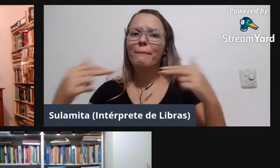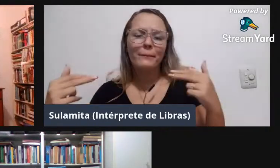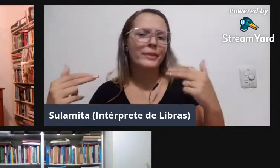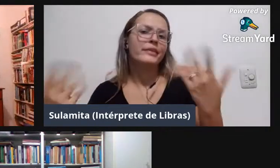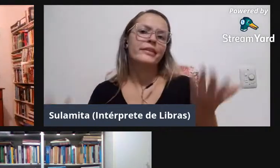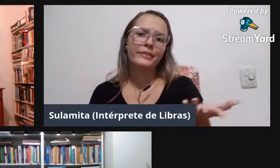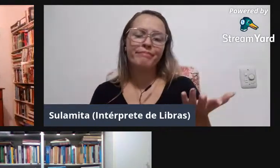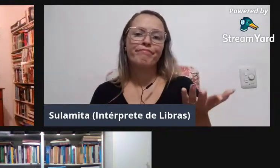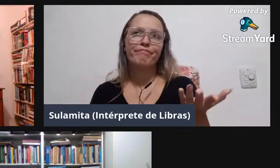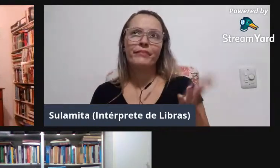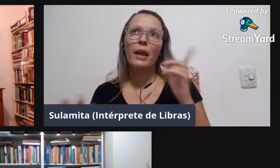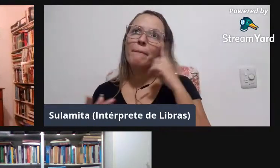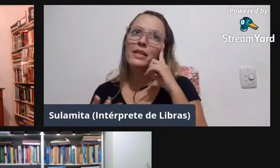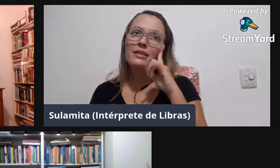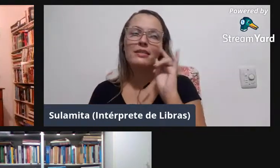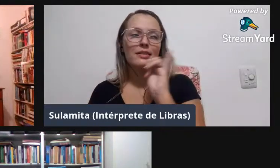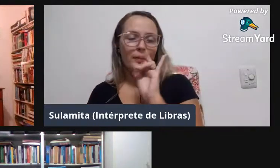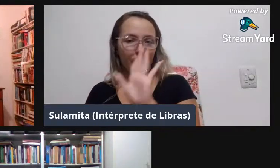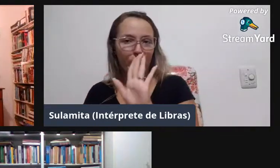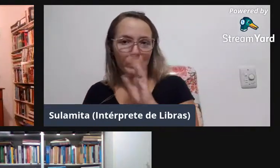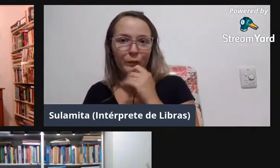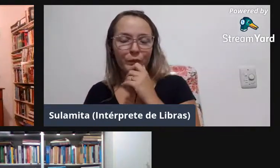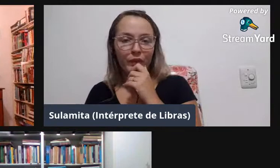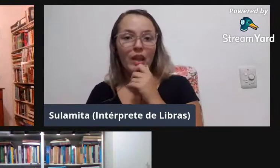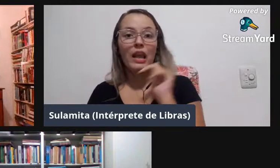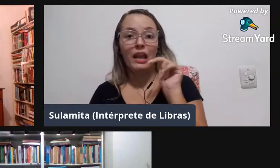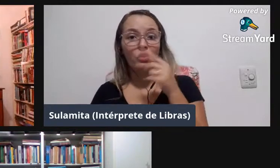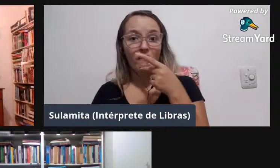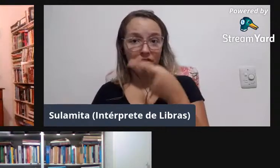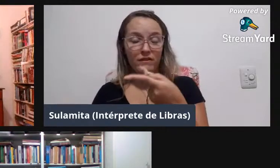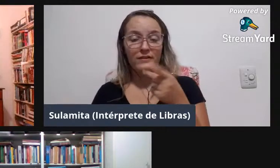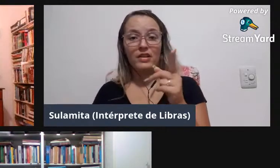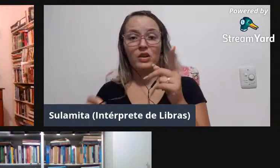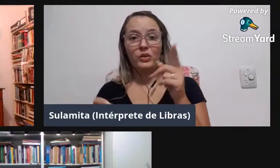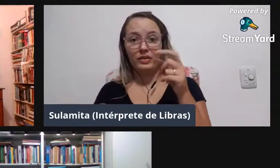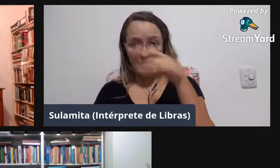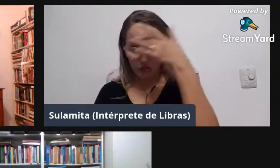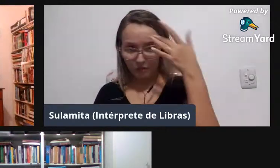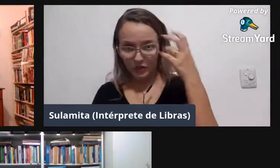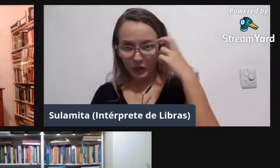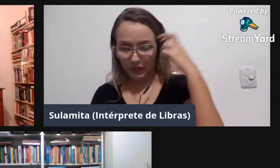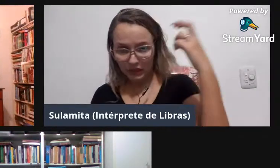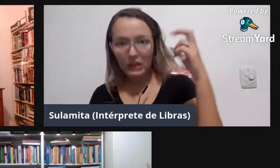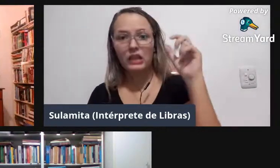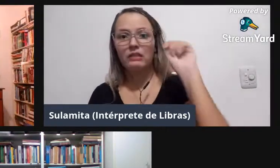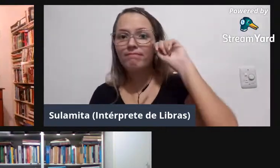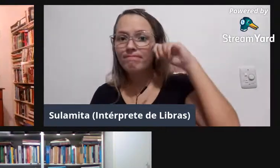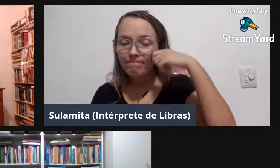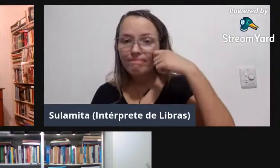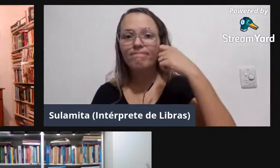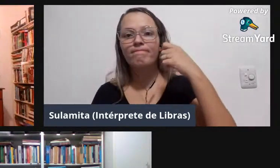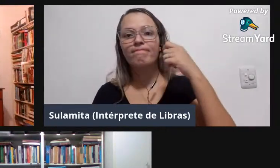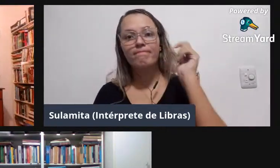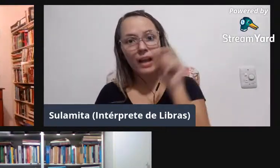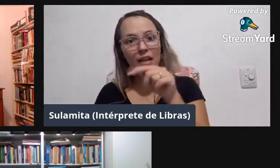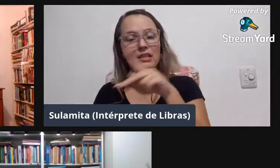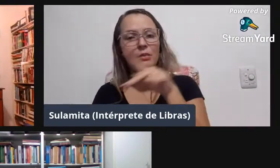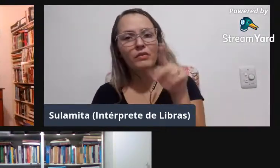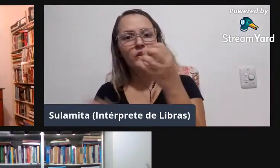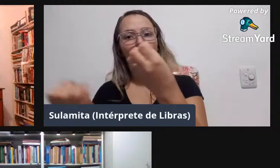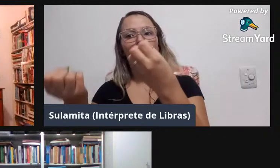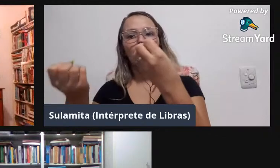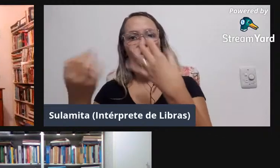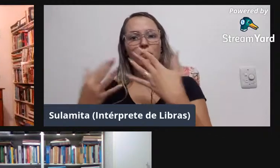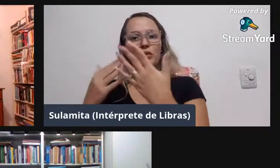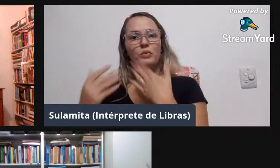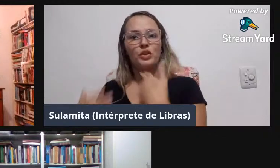por exemplo, uma vez eu estava falando sobre esses intelectuais negros e intelectuais negras, e a professora que tinha me chamado, uma colega